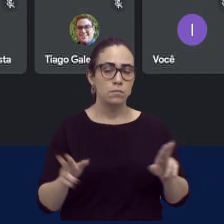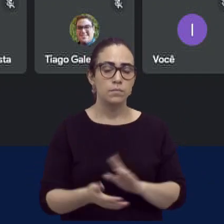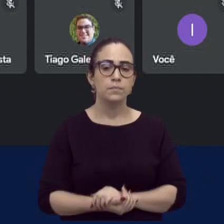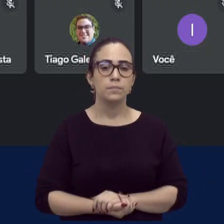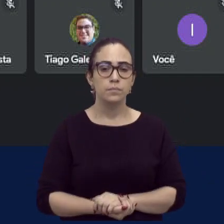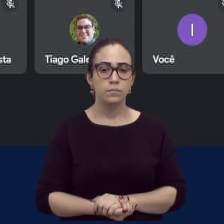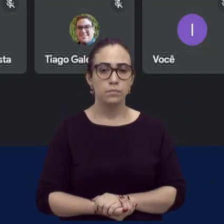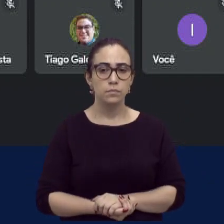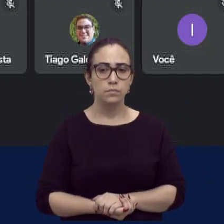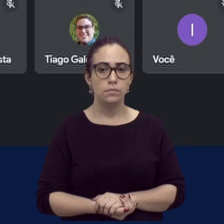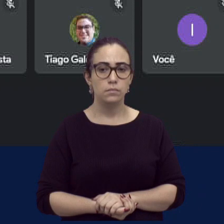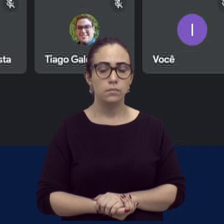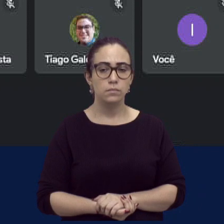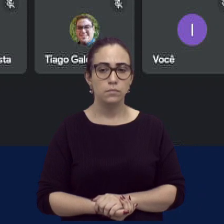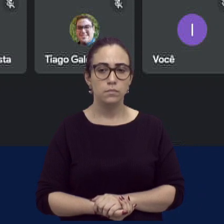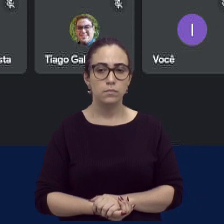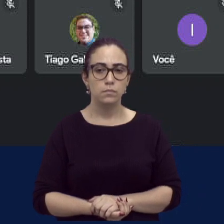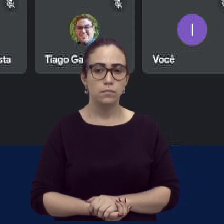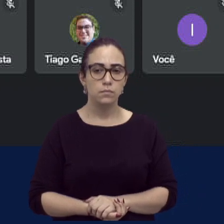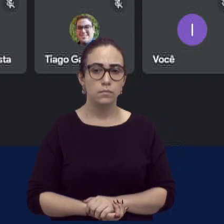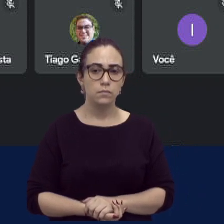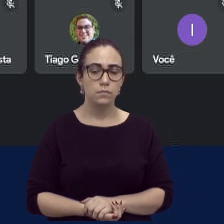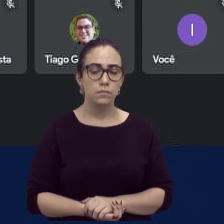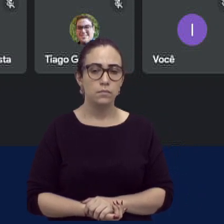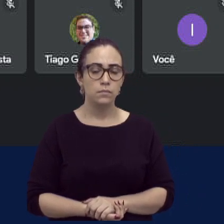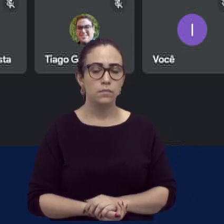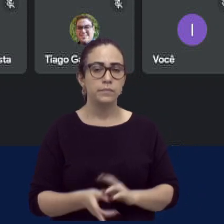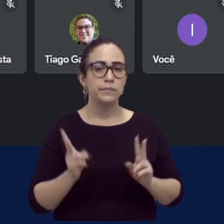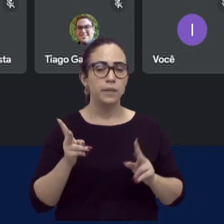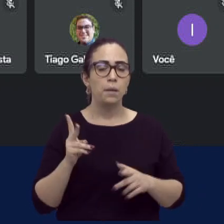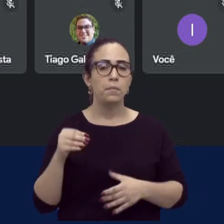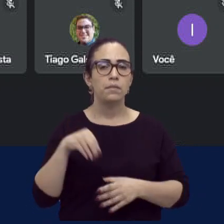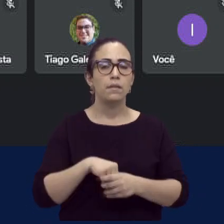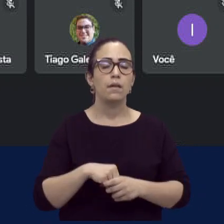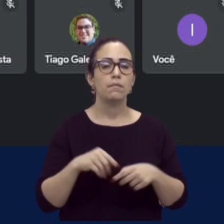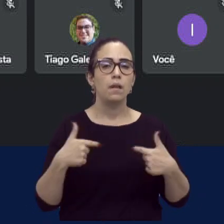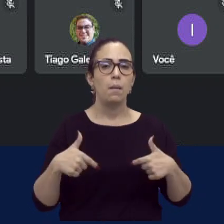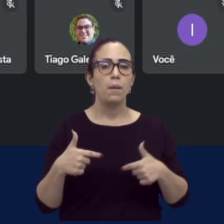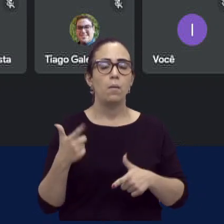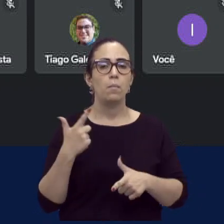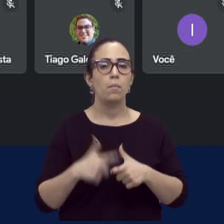gente ouve muito essa questão de conflito no trabalho. Gente, olha,